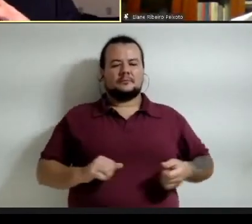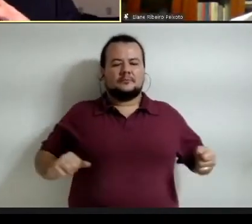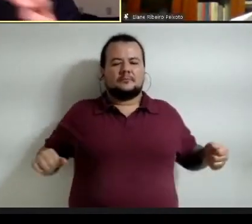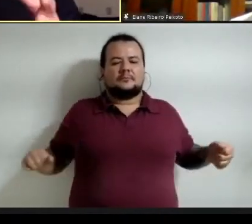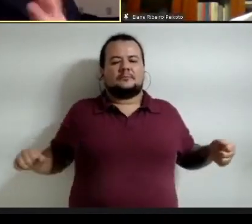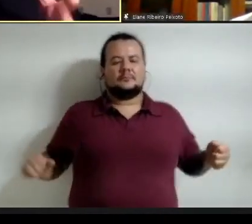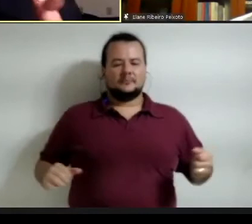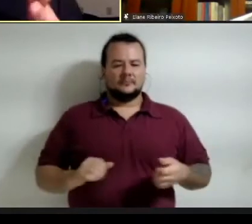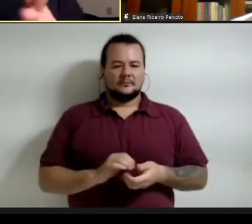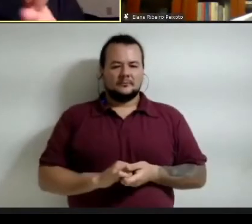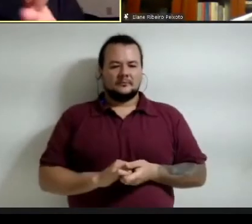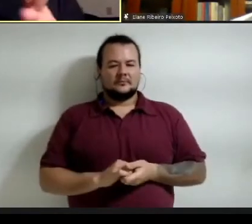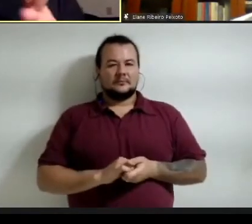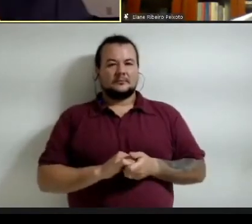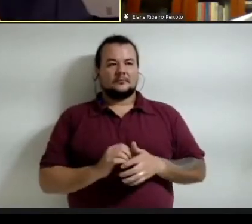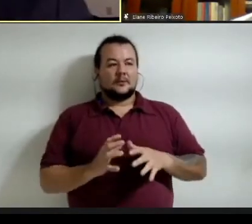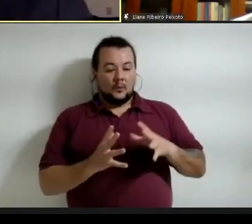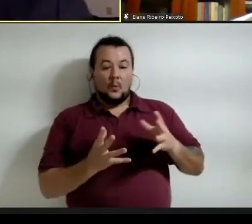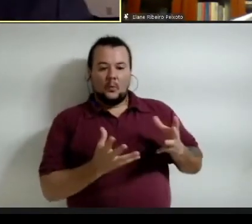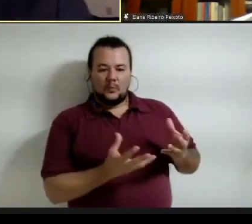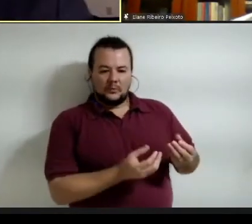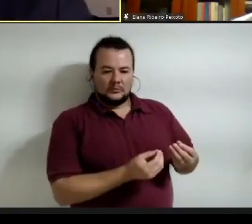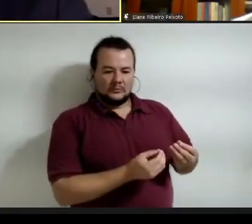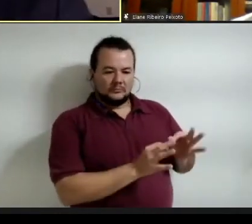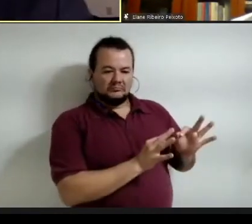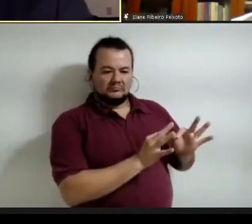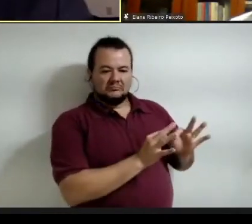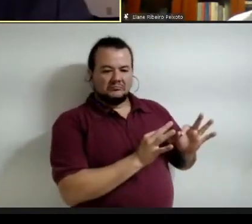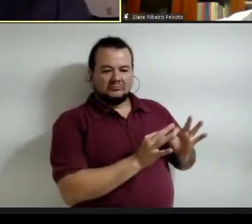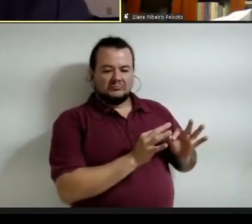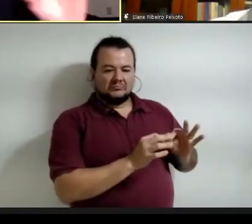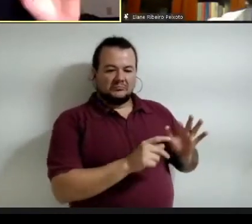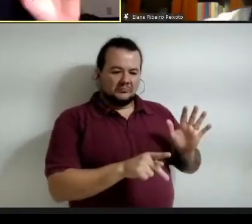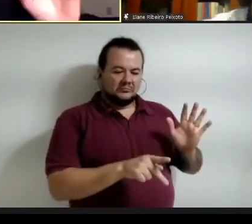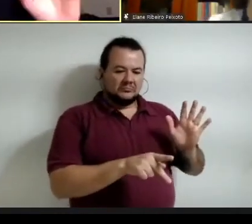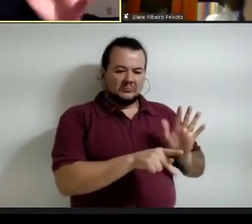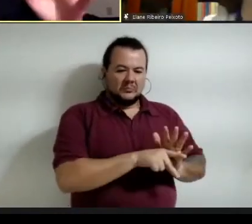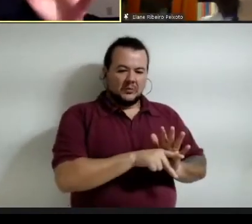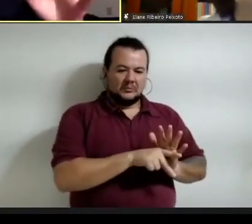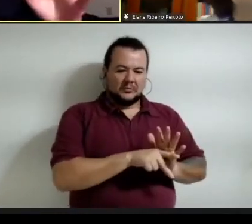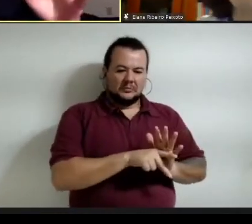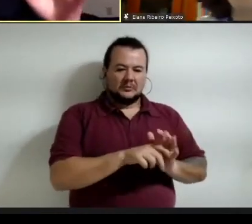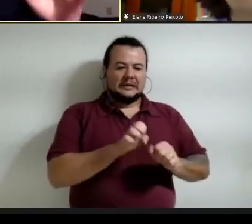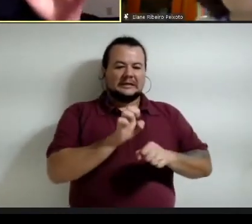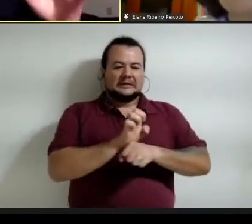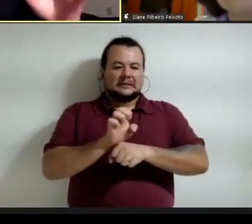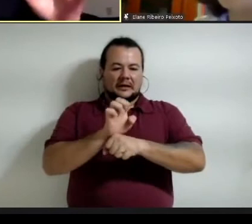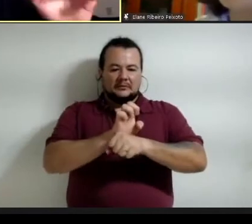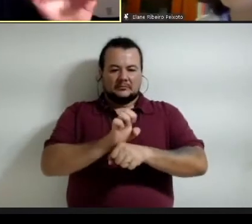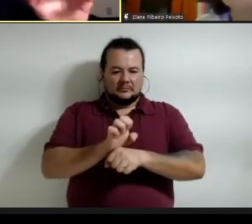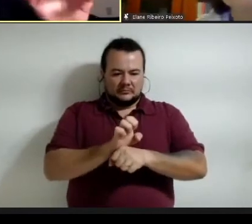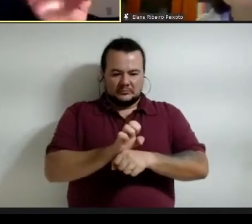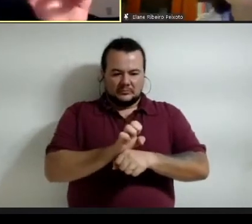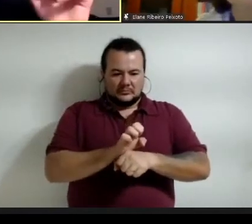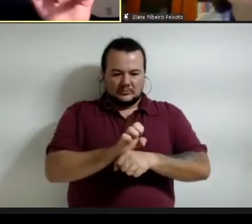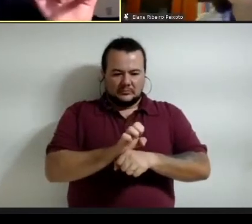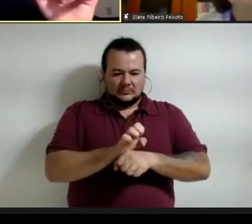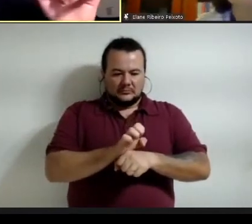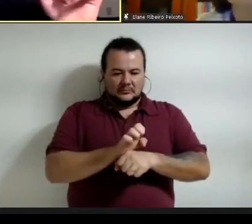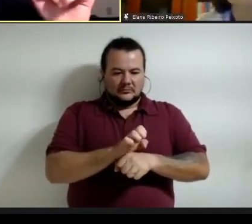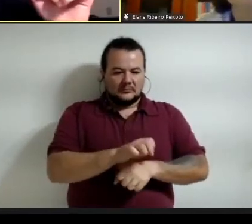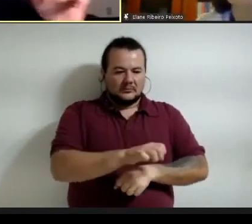O mundo é organizado por uma coisa que a gente chama Estado-nação, né? Os territórios são